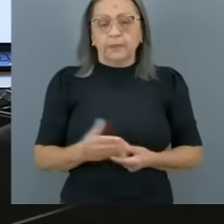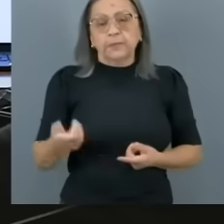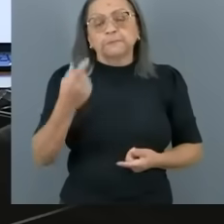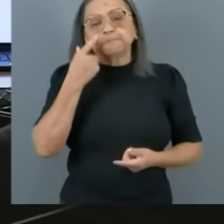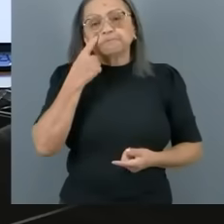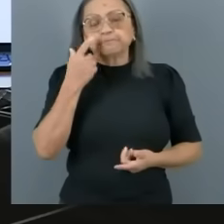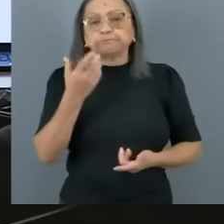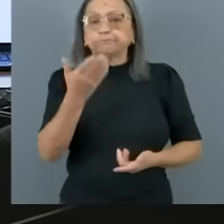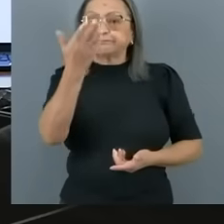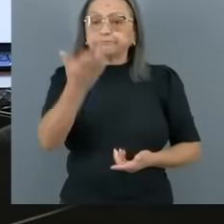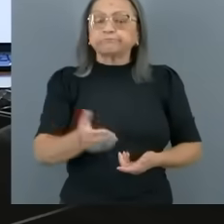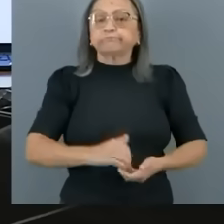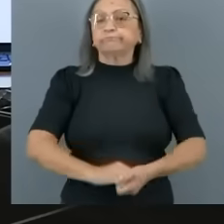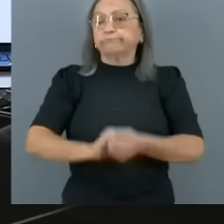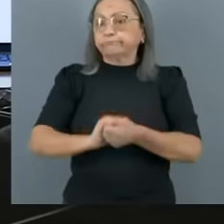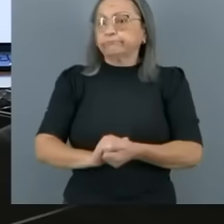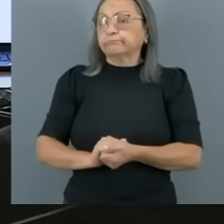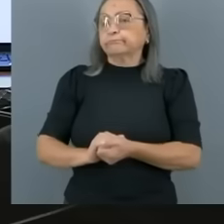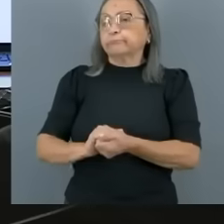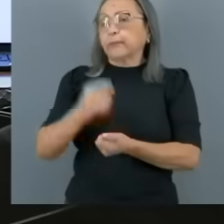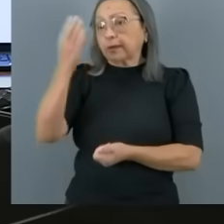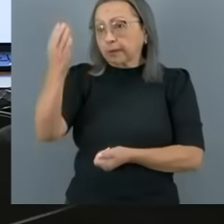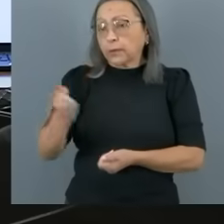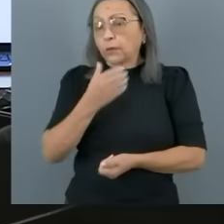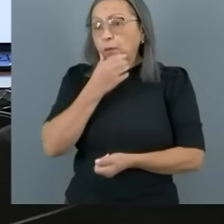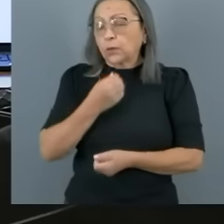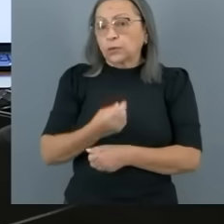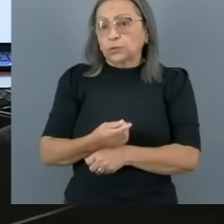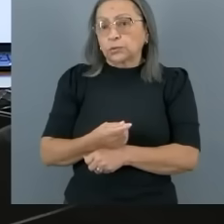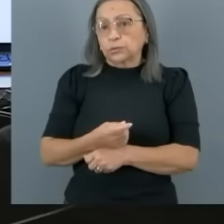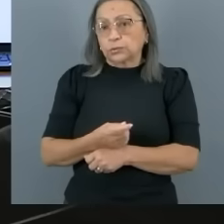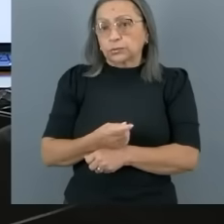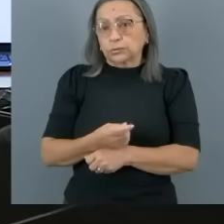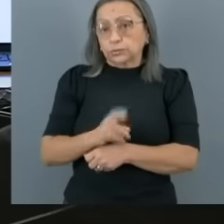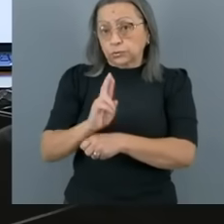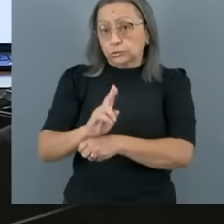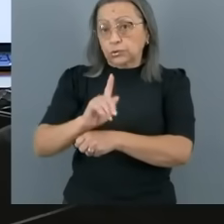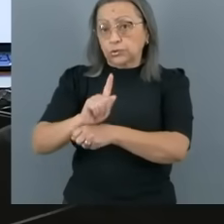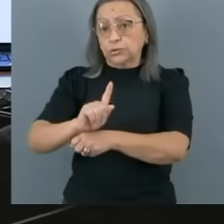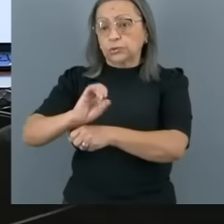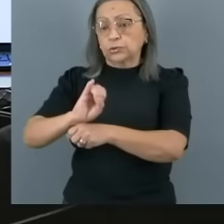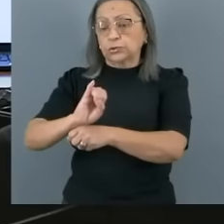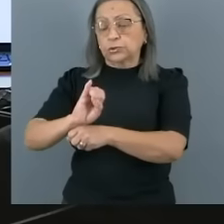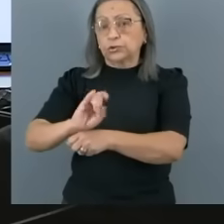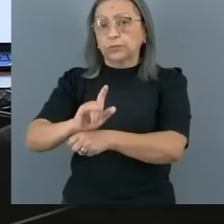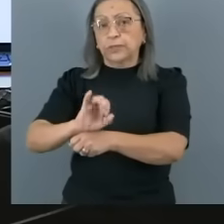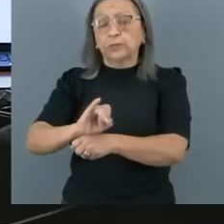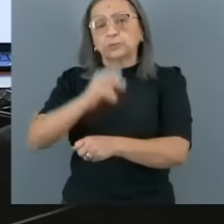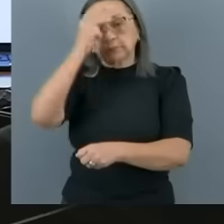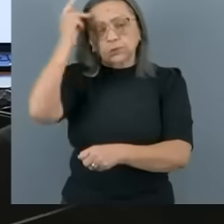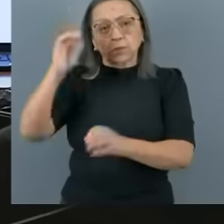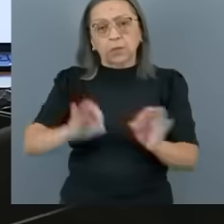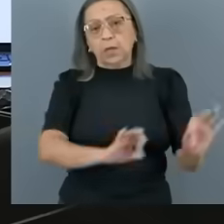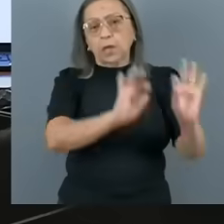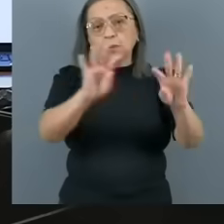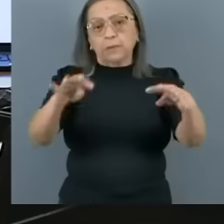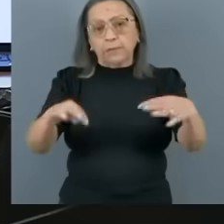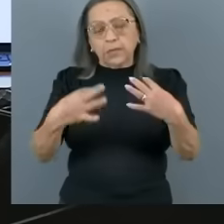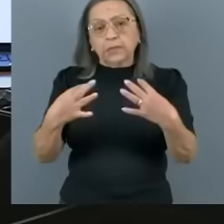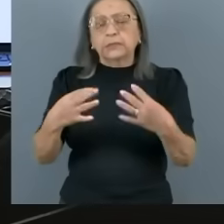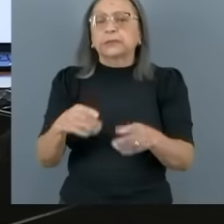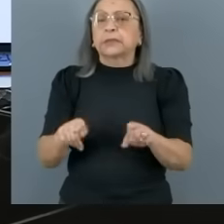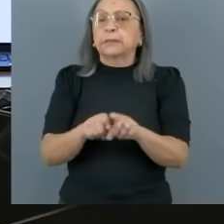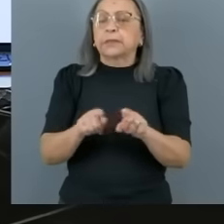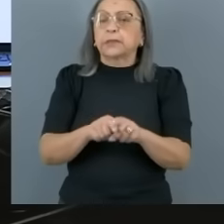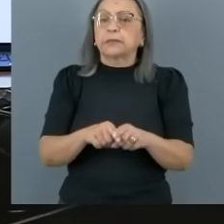o nosso depoente, o senhor Gilberto, presidente do INSS, as pessoas que o acompanham, em especial a senhora Márcia, que foi tão citada